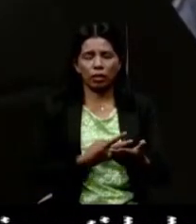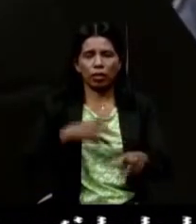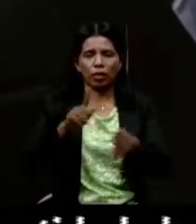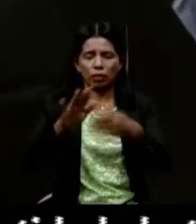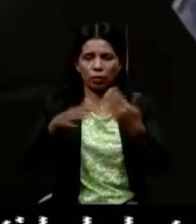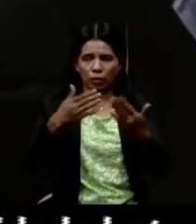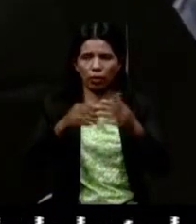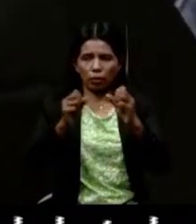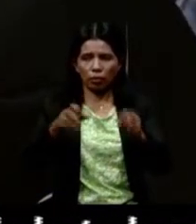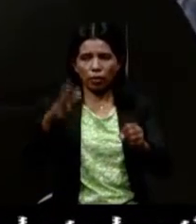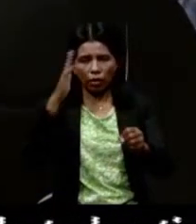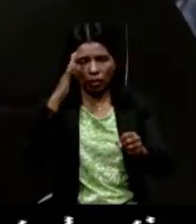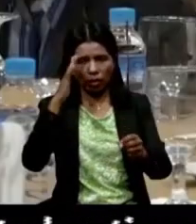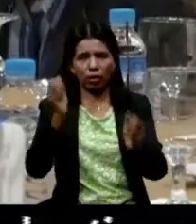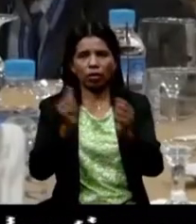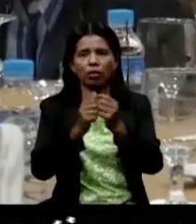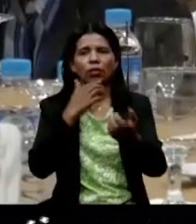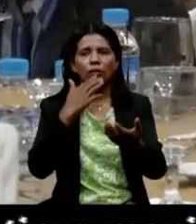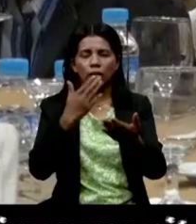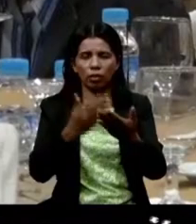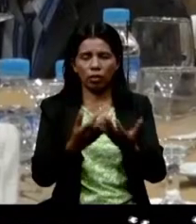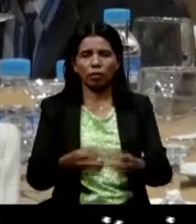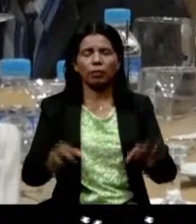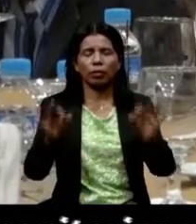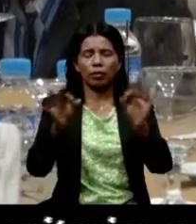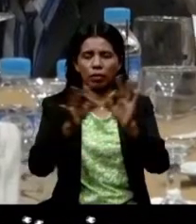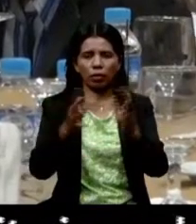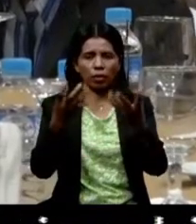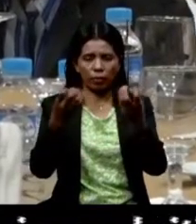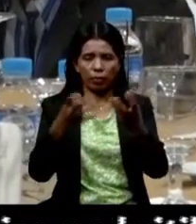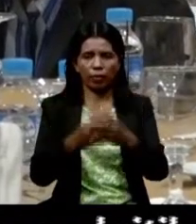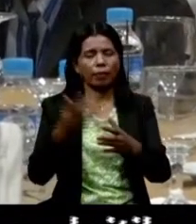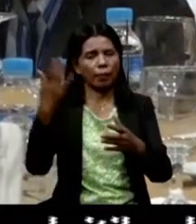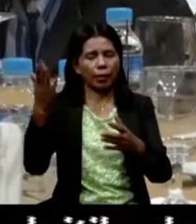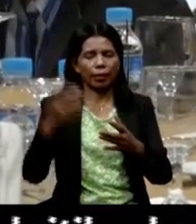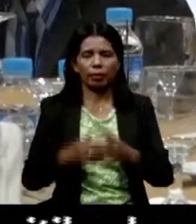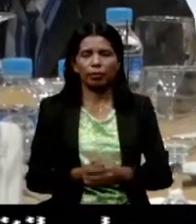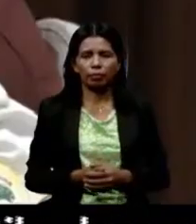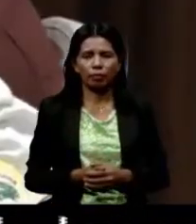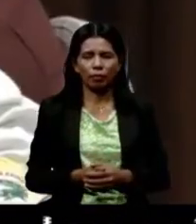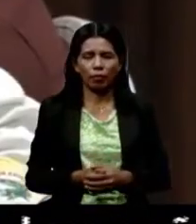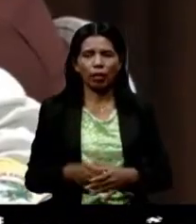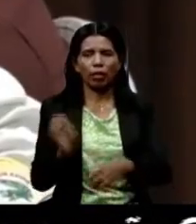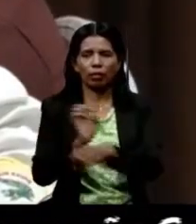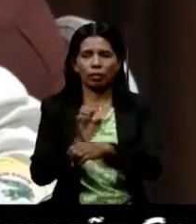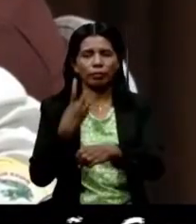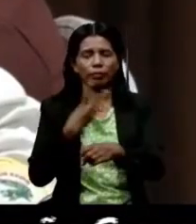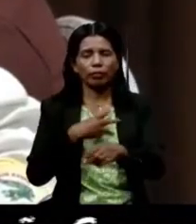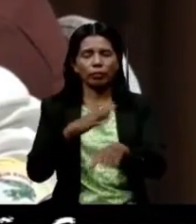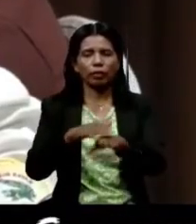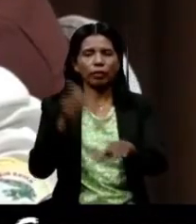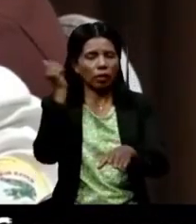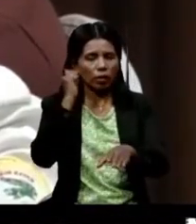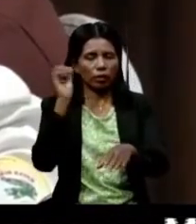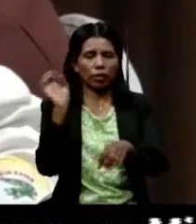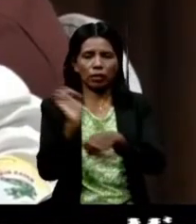CIRA, bele conhece liutan, acordos principal Lubukida, pilar ekonominya itu bolo ASEAN